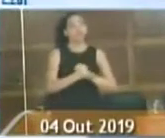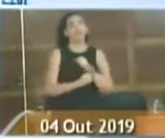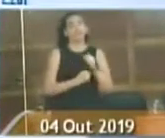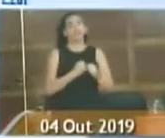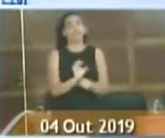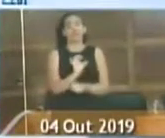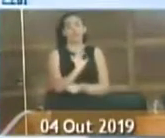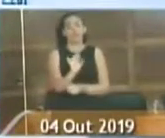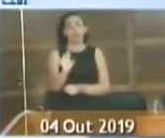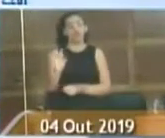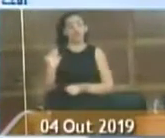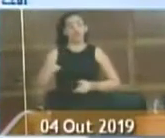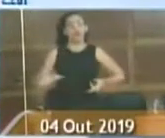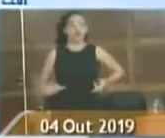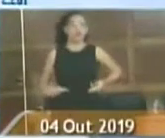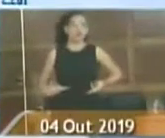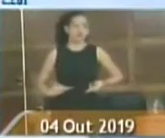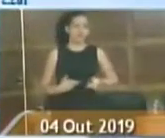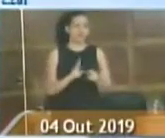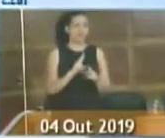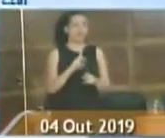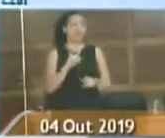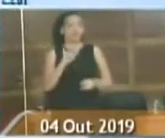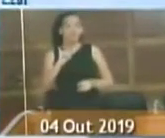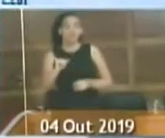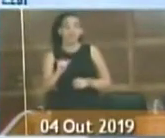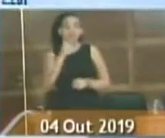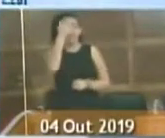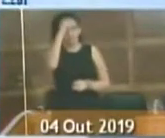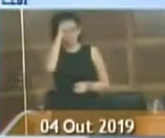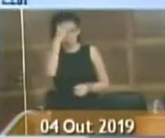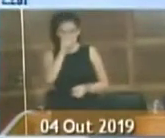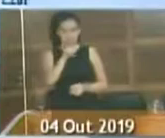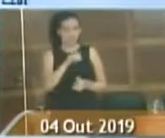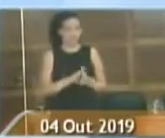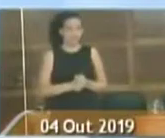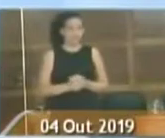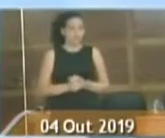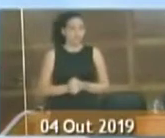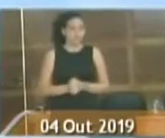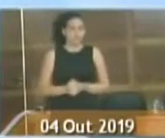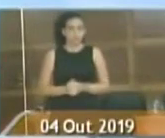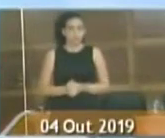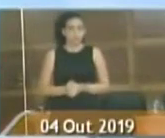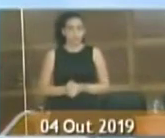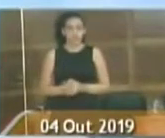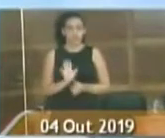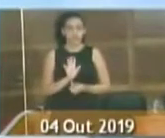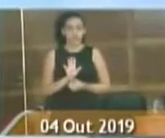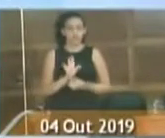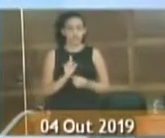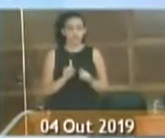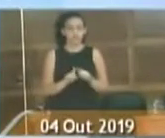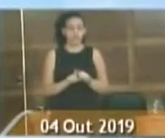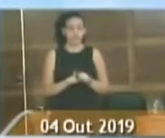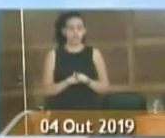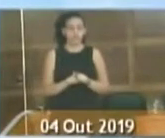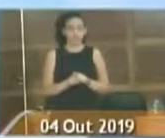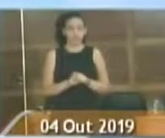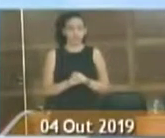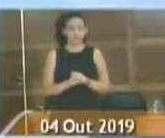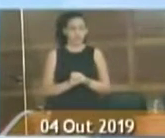castrado, você corta aquele ciclo ali. Vamos passar o próximo, por favor? Aí, aqui, então, eu trouxe